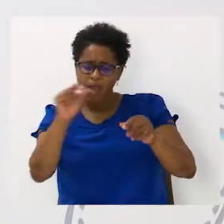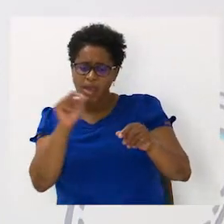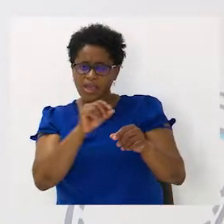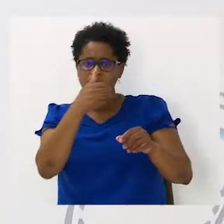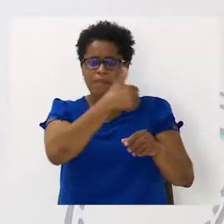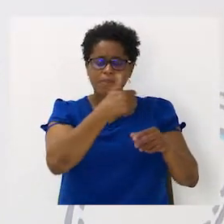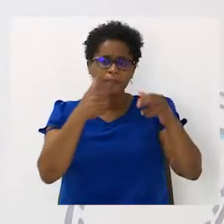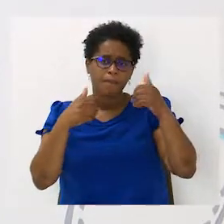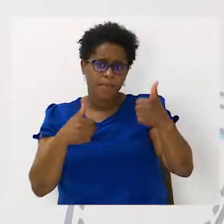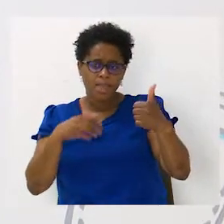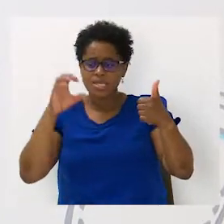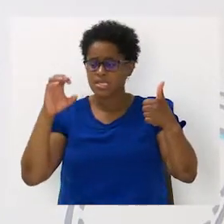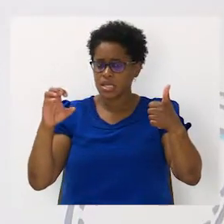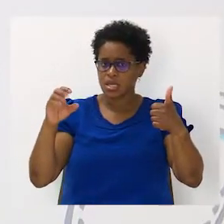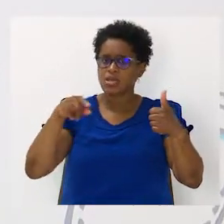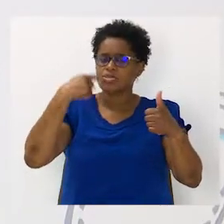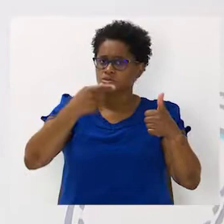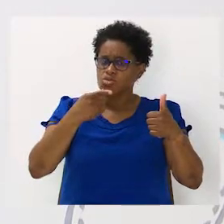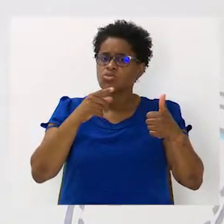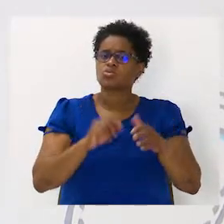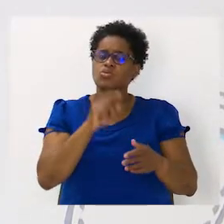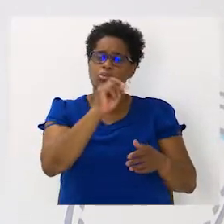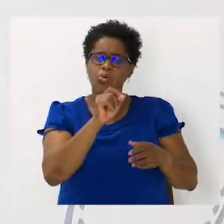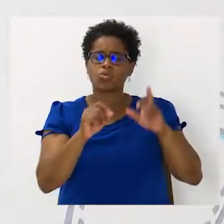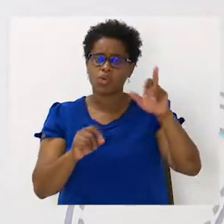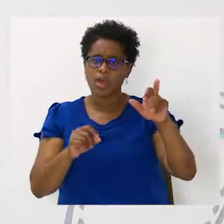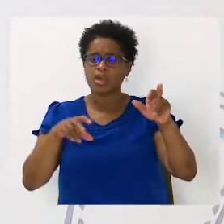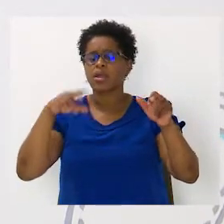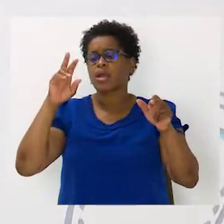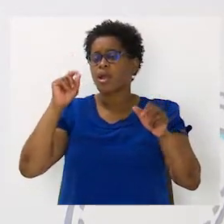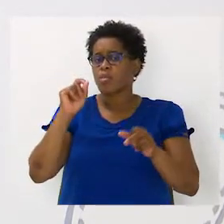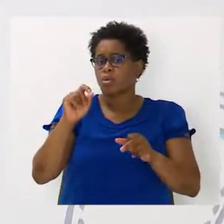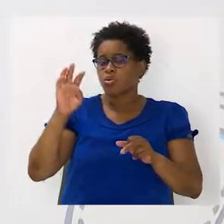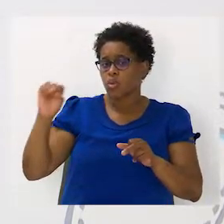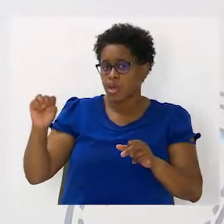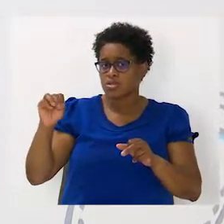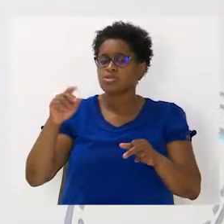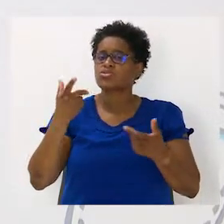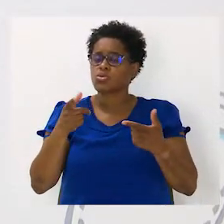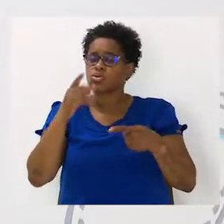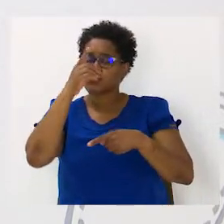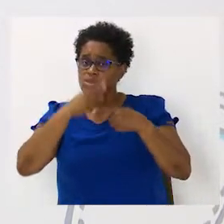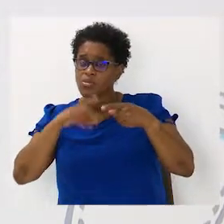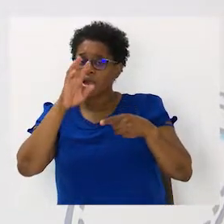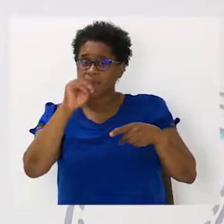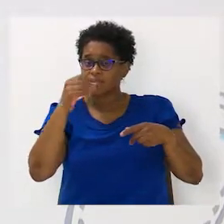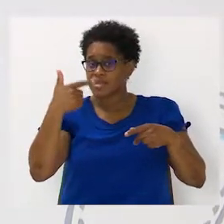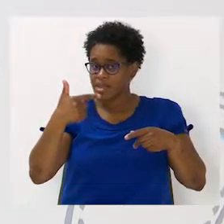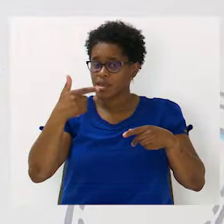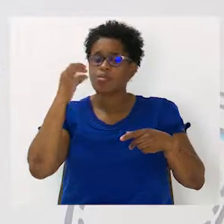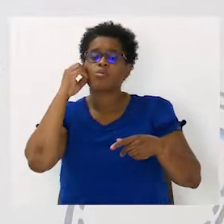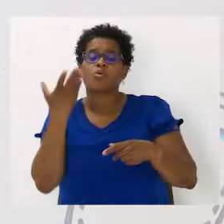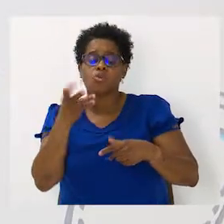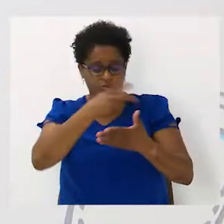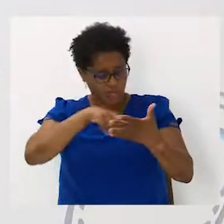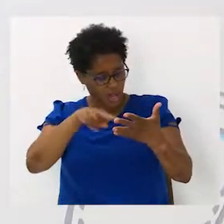outro lado nós temos do ponto R até o ponto S, esse segmento, dividimos por ST. Como